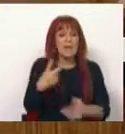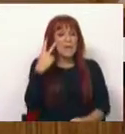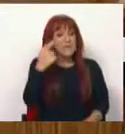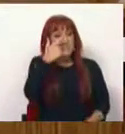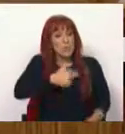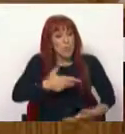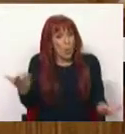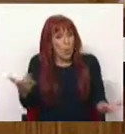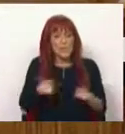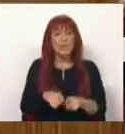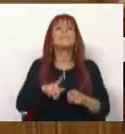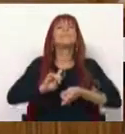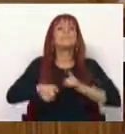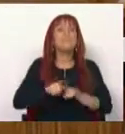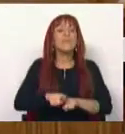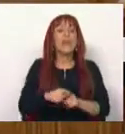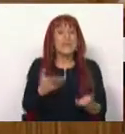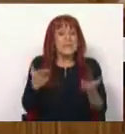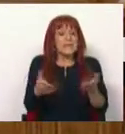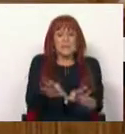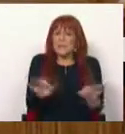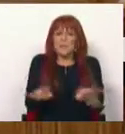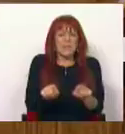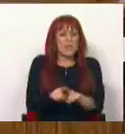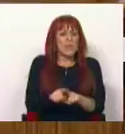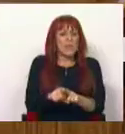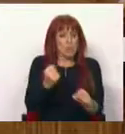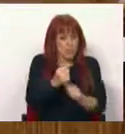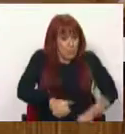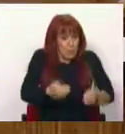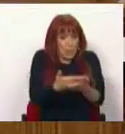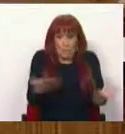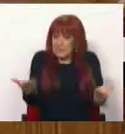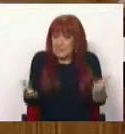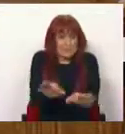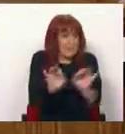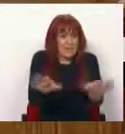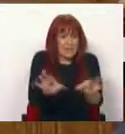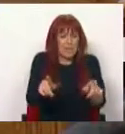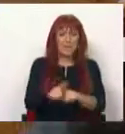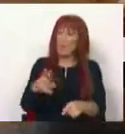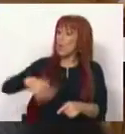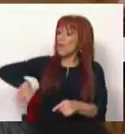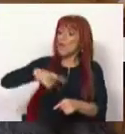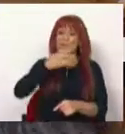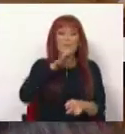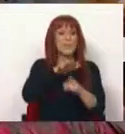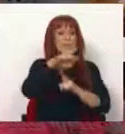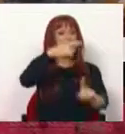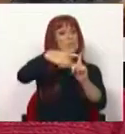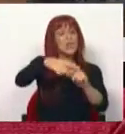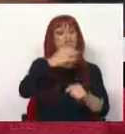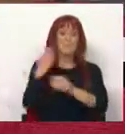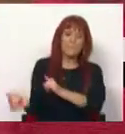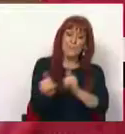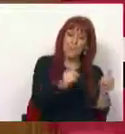das pessoas. E exatamente na proporção do bom desempenho da economia. E quando nós falamos de reflexos positivos, falamos,